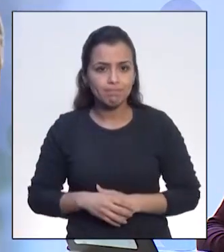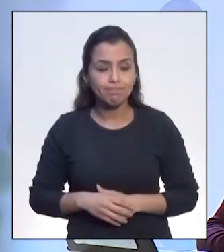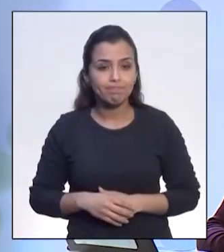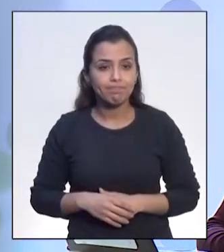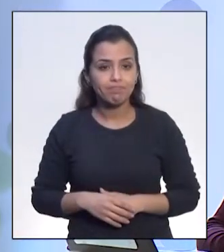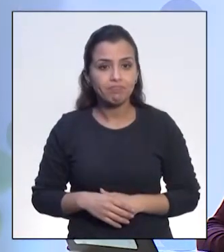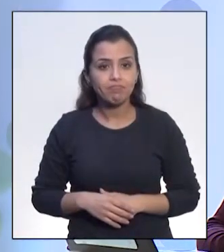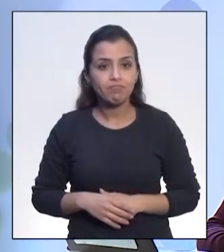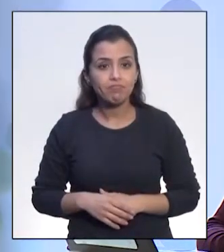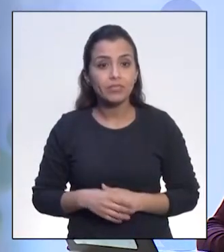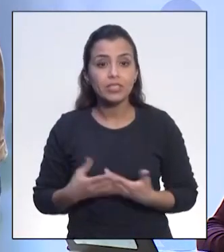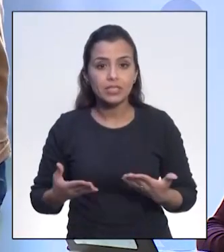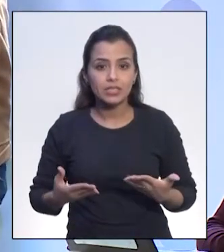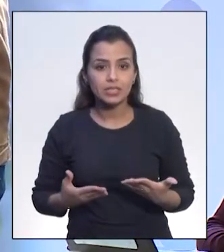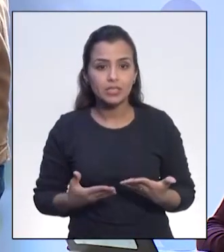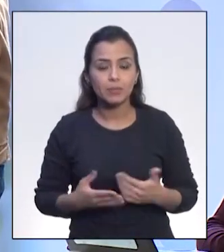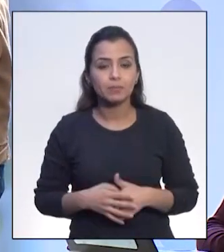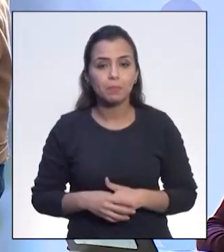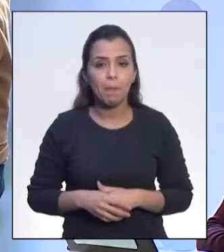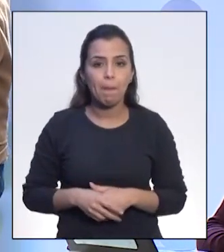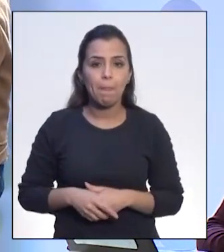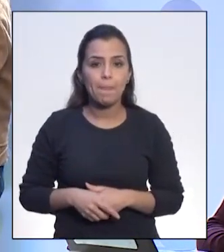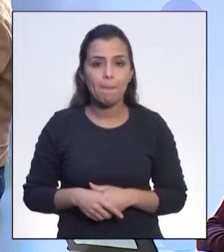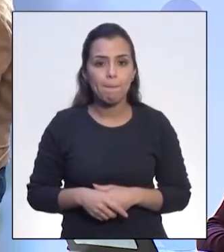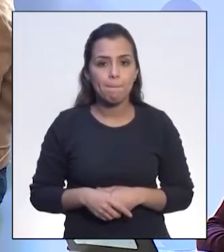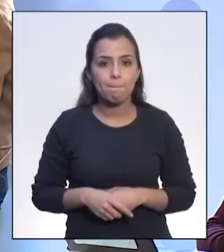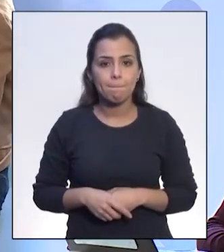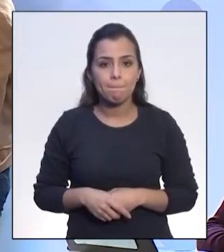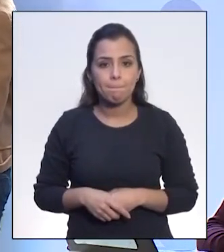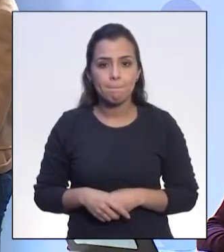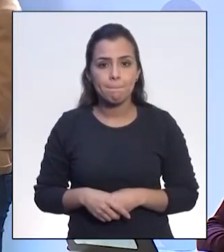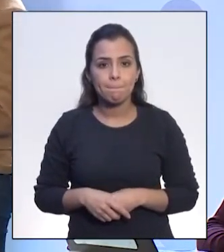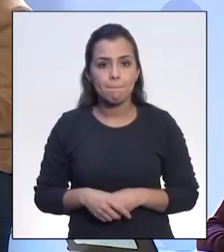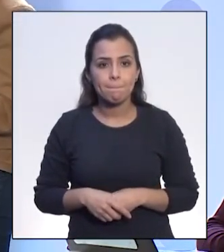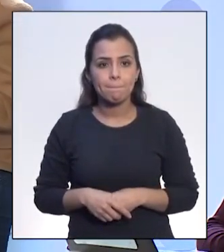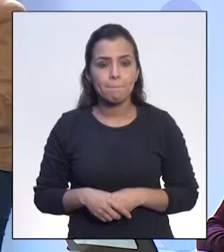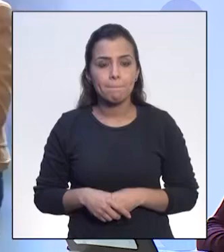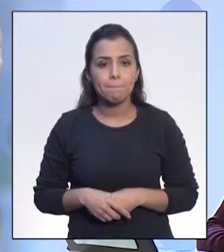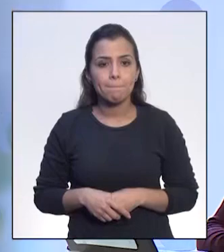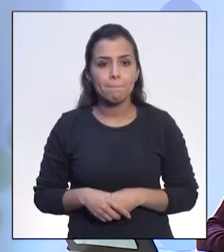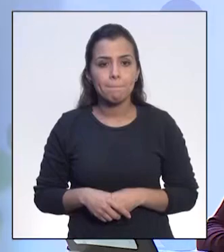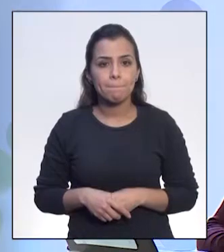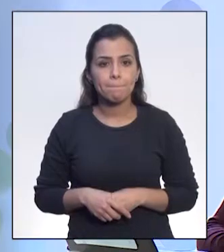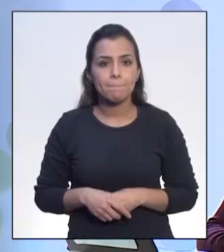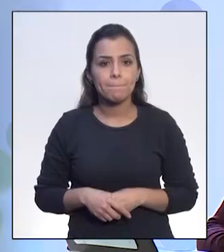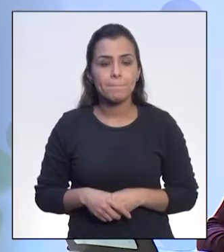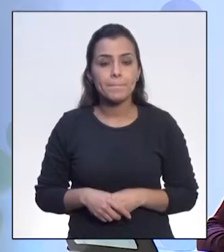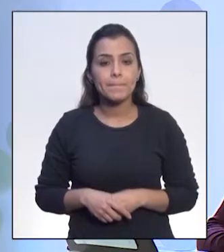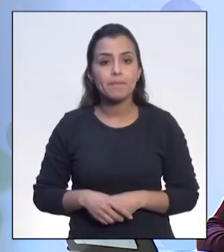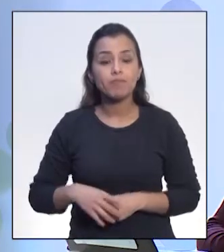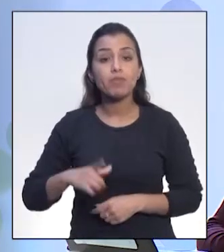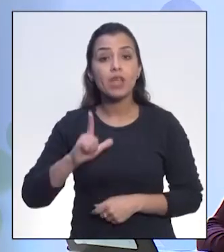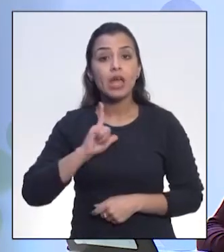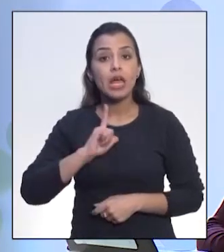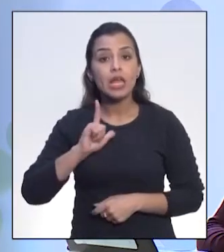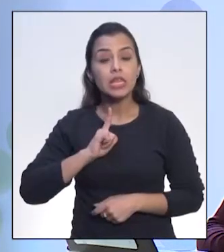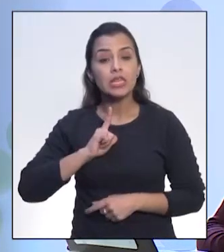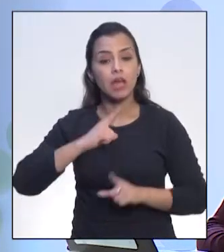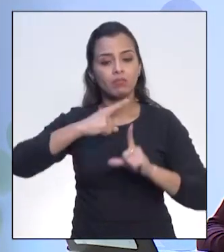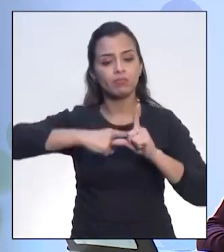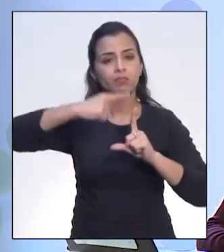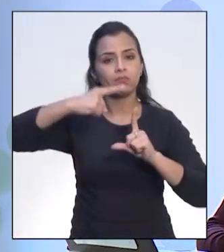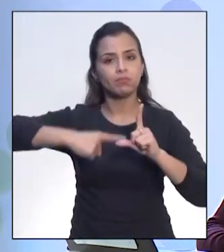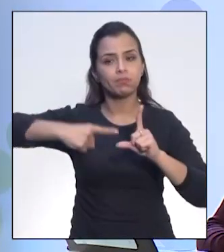Quem foi o agressor? Né? Nós já vimos, eu acabei passando aqui errado. Nós temos aqui esses dados sobre o cronômetro